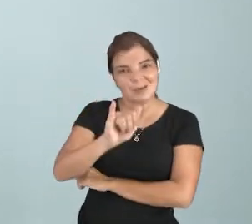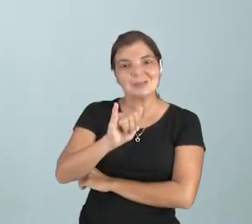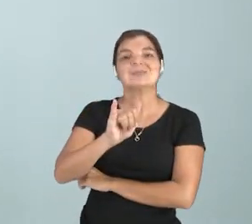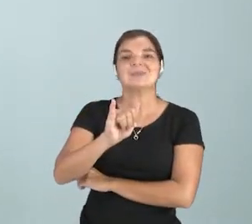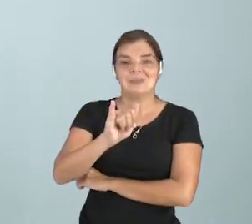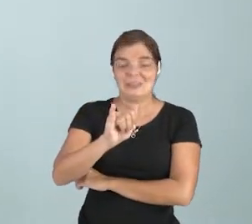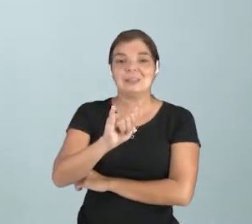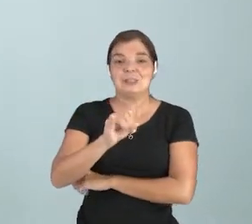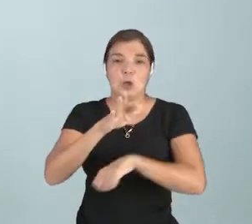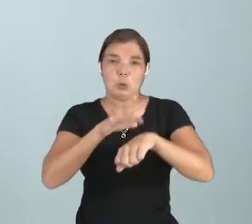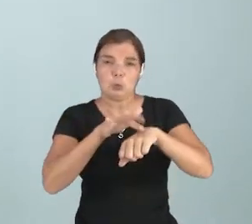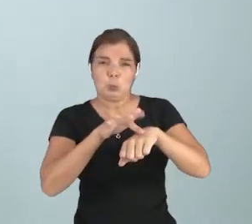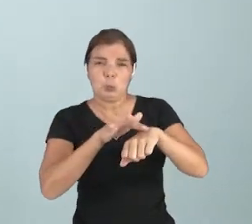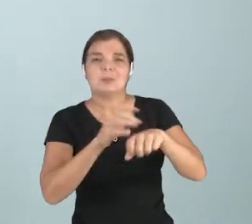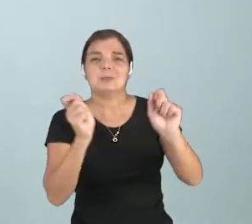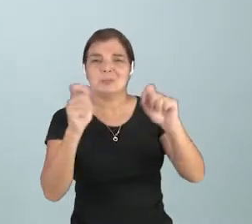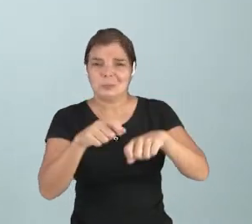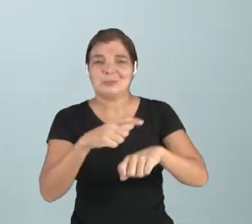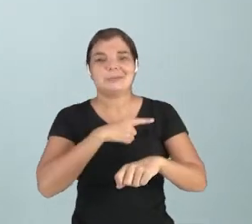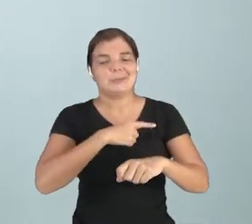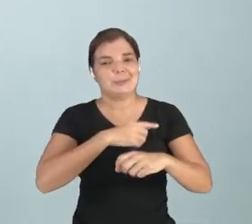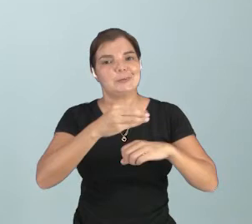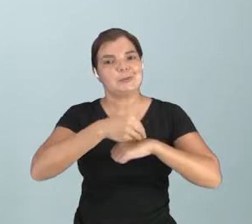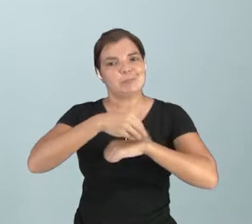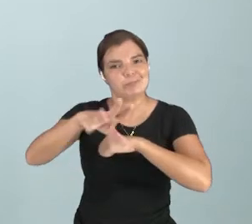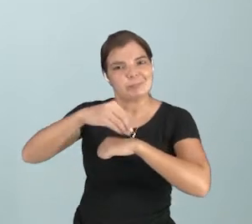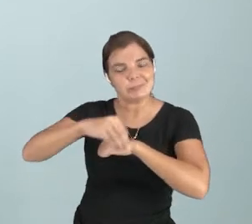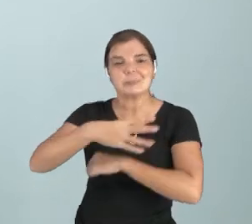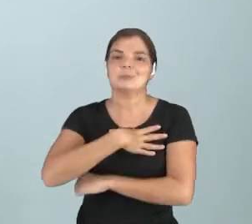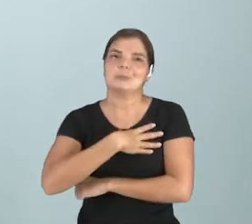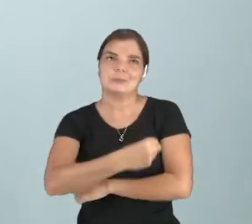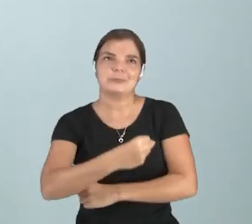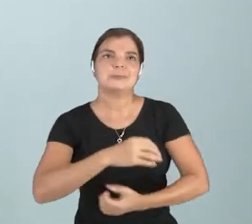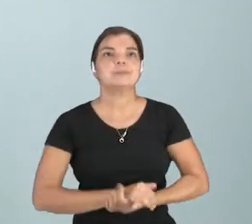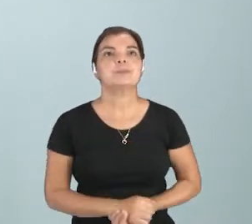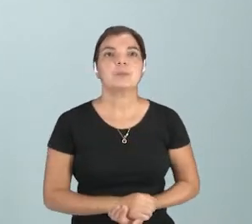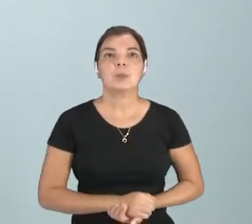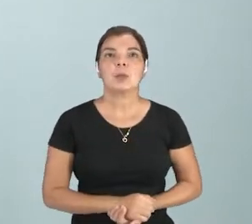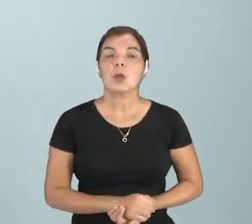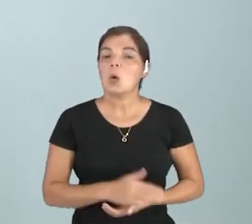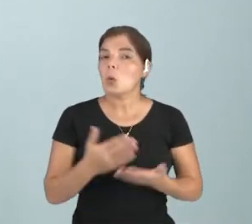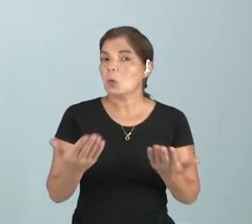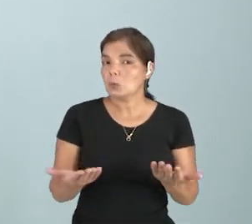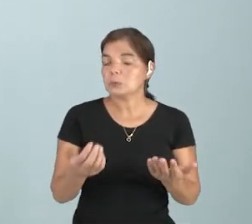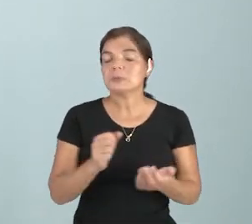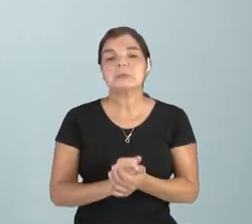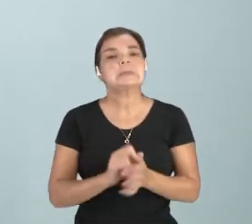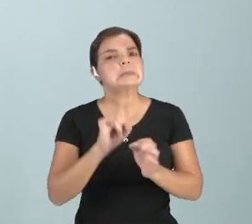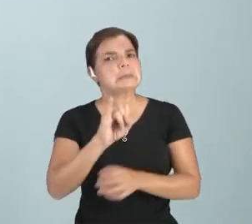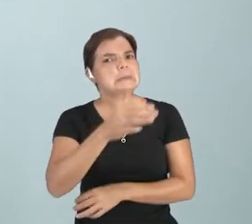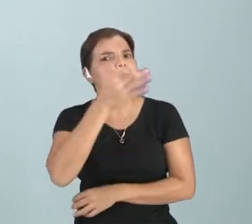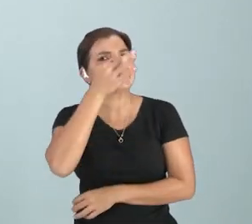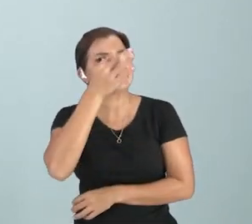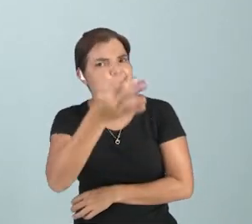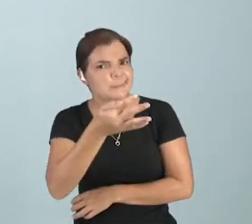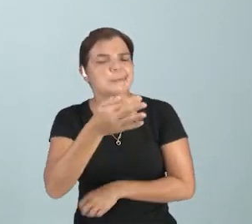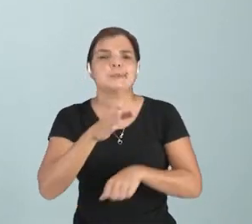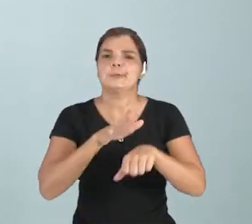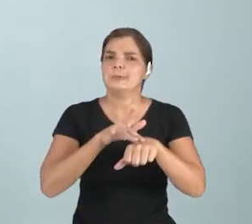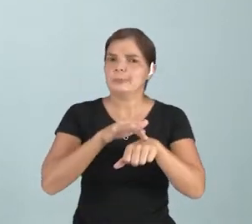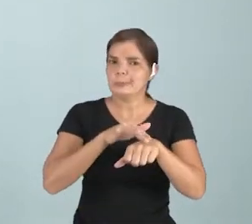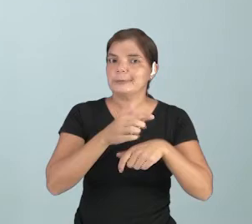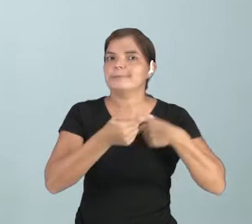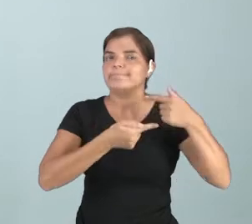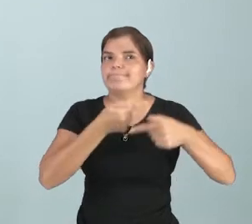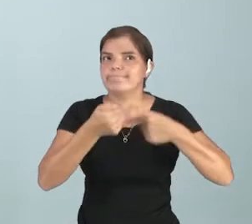que doenças hereditárias sejam passadas para os seus filhos, tá? Ou saber se futuramente eles terão alguma doença